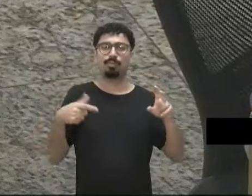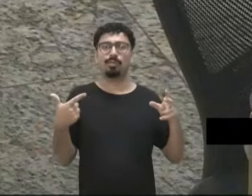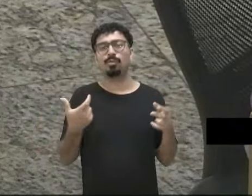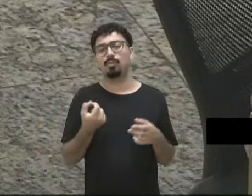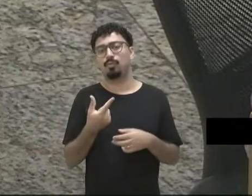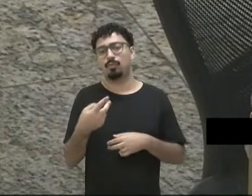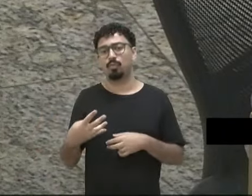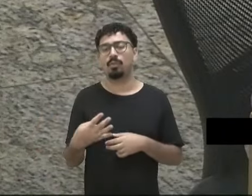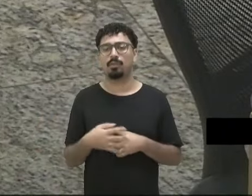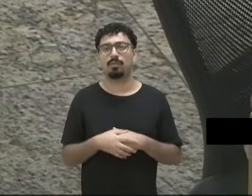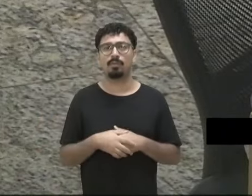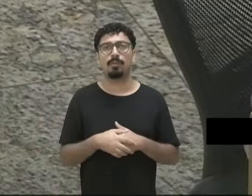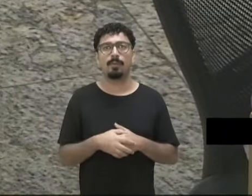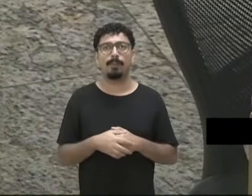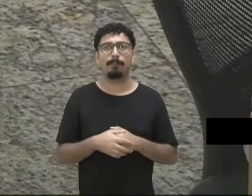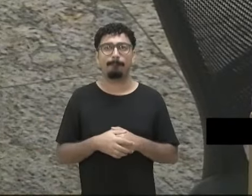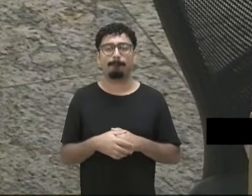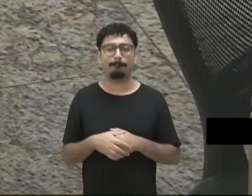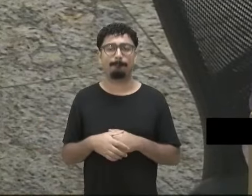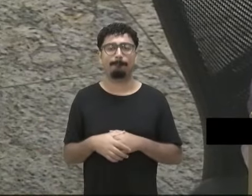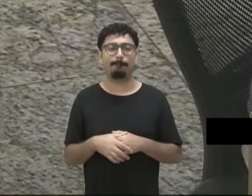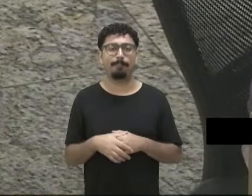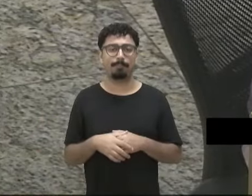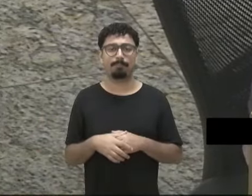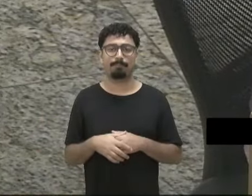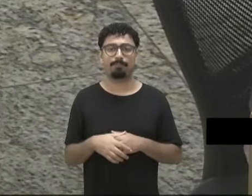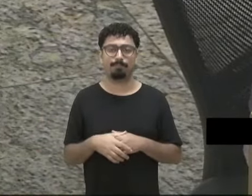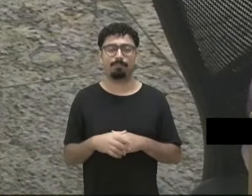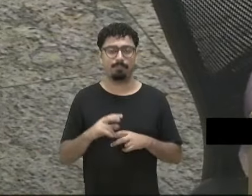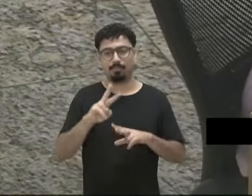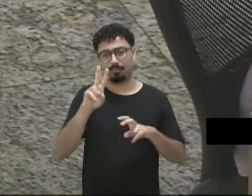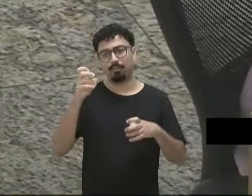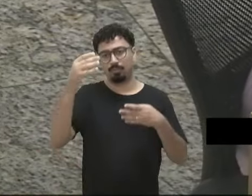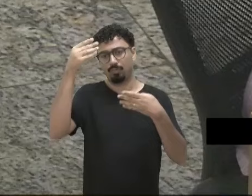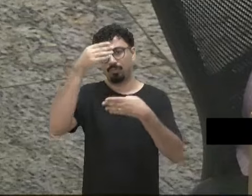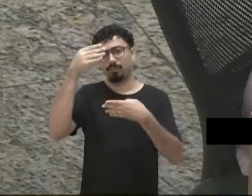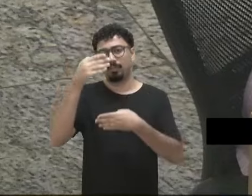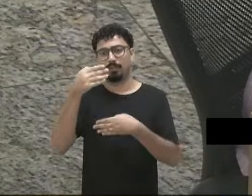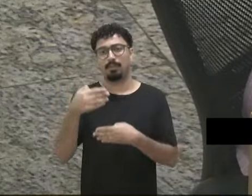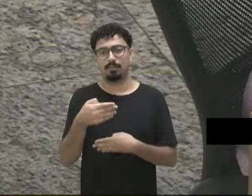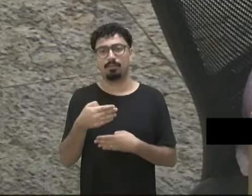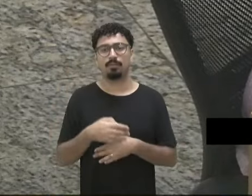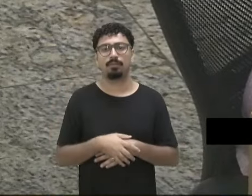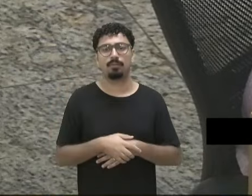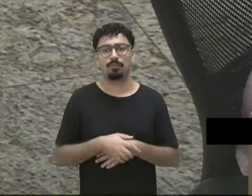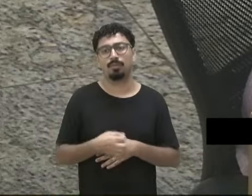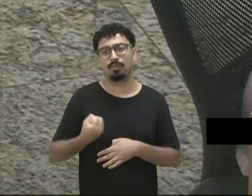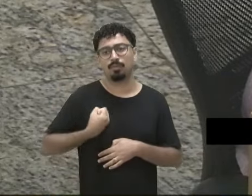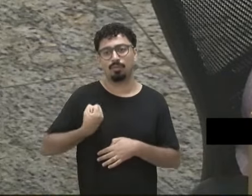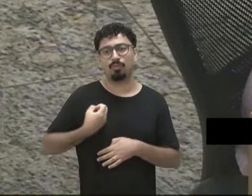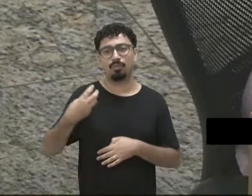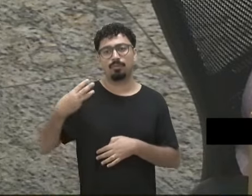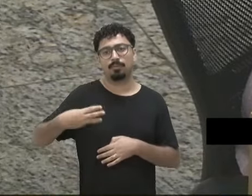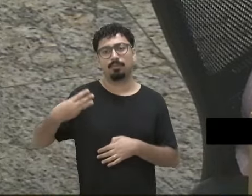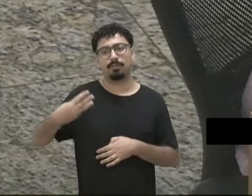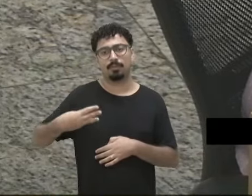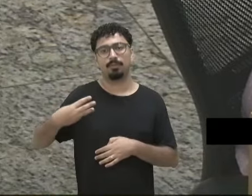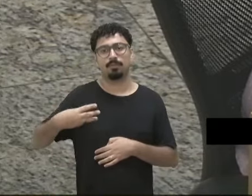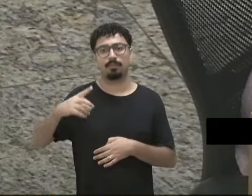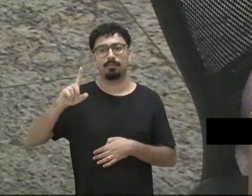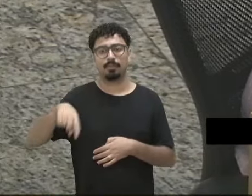2024. Com relação aos slides, lá no slide número 3, quando fala de